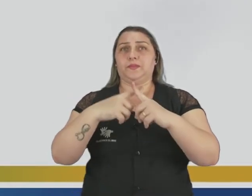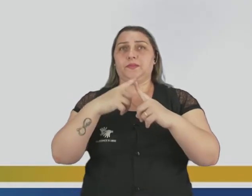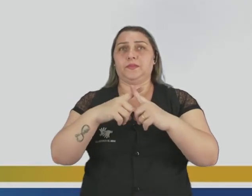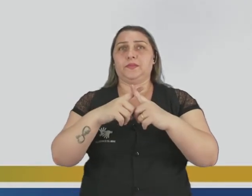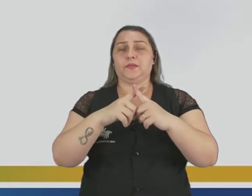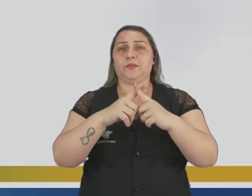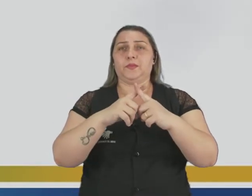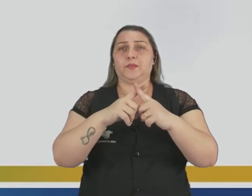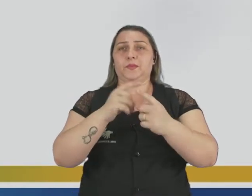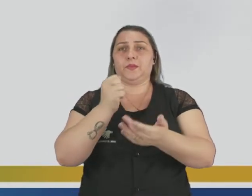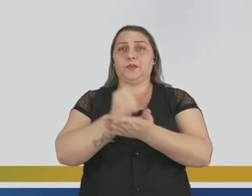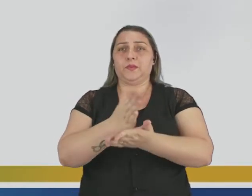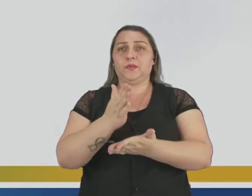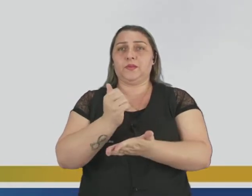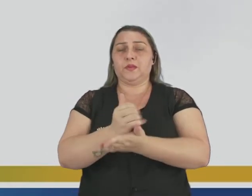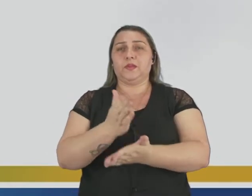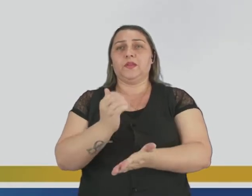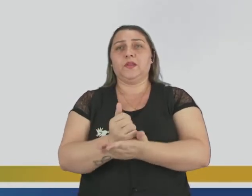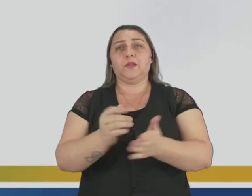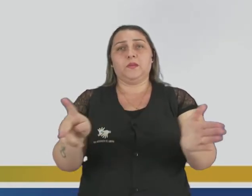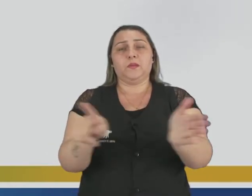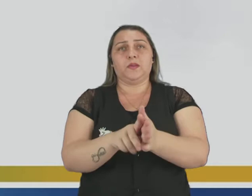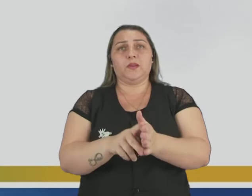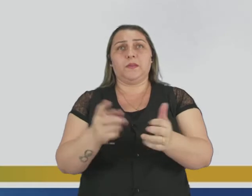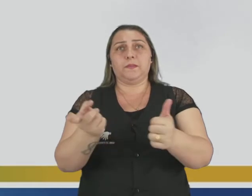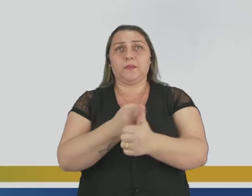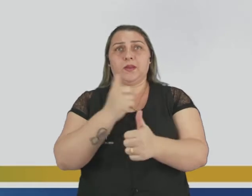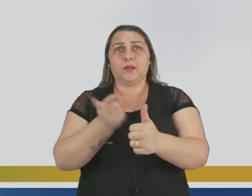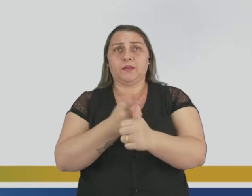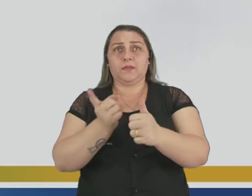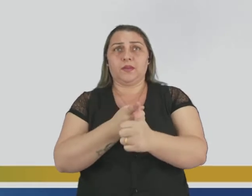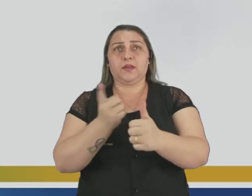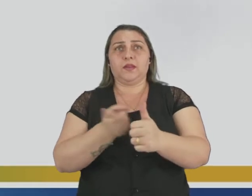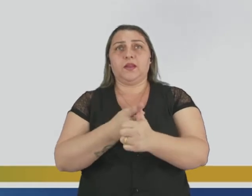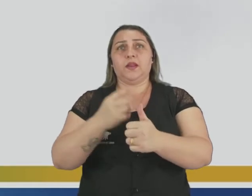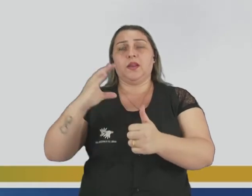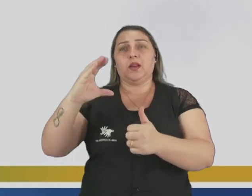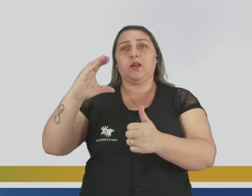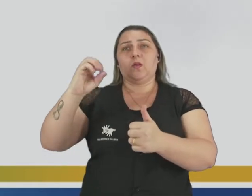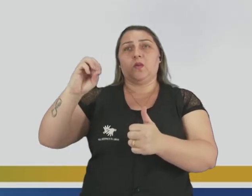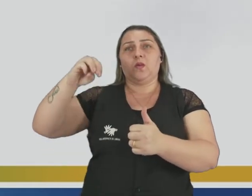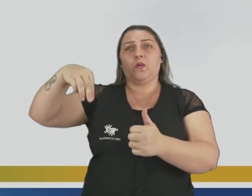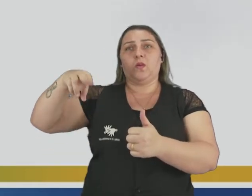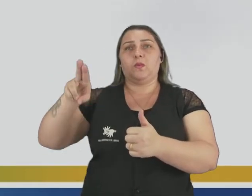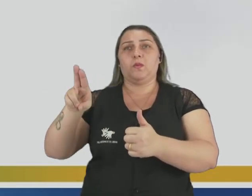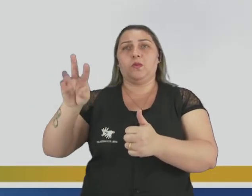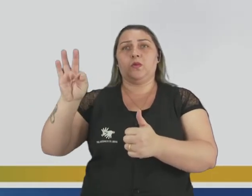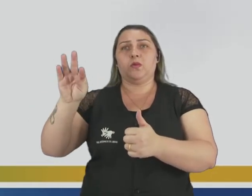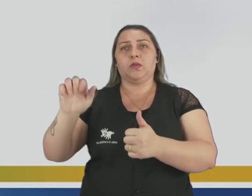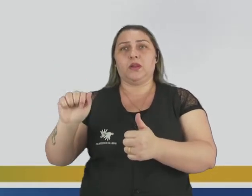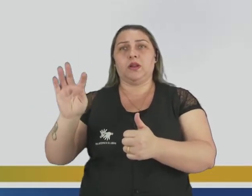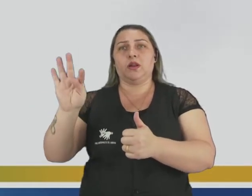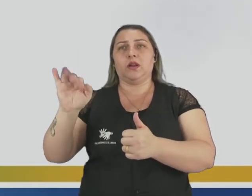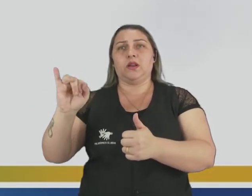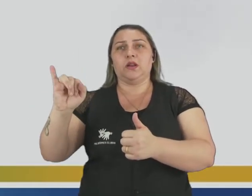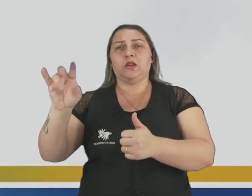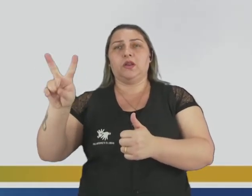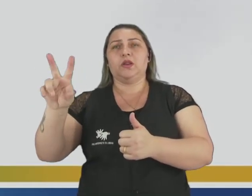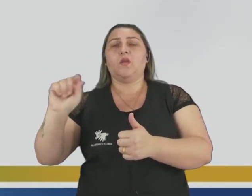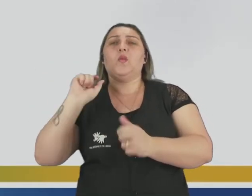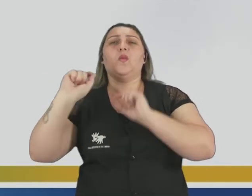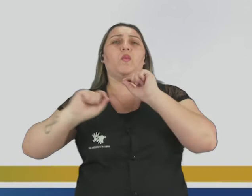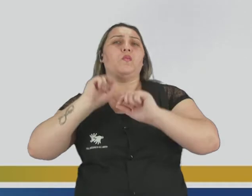ela é dividida em propriedades. E a primeira que nós vamos ver é a propriedade comutativa. O que é essa